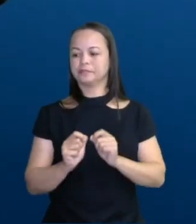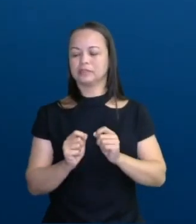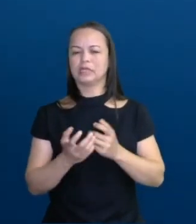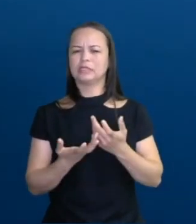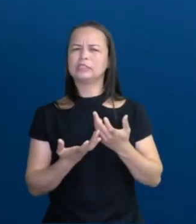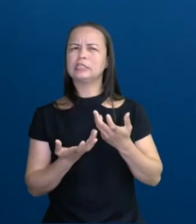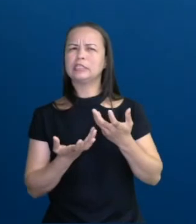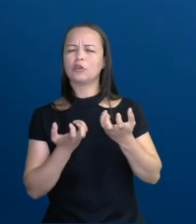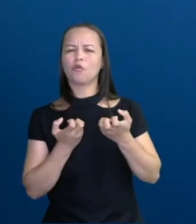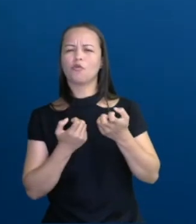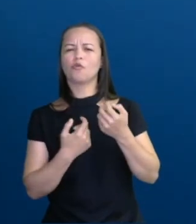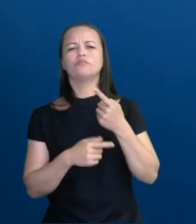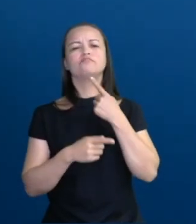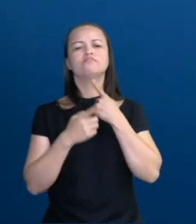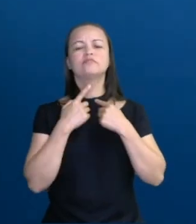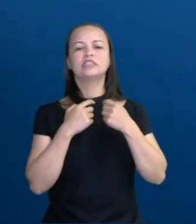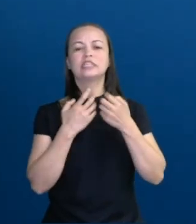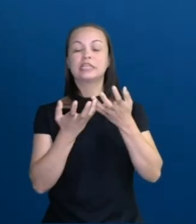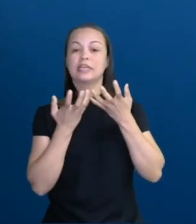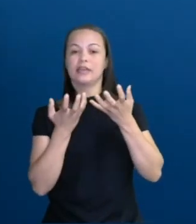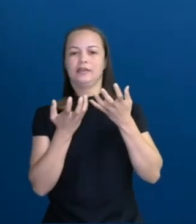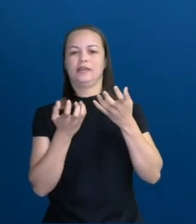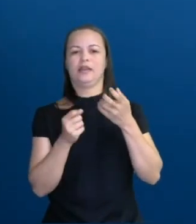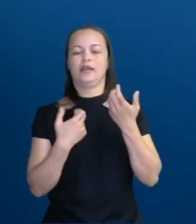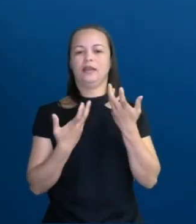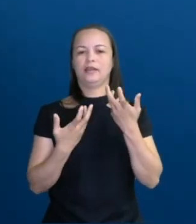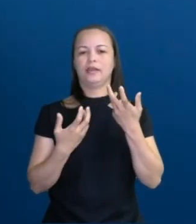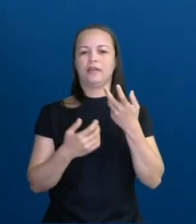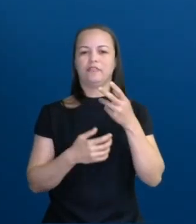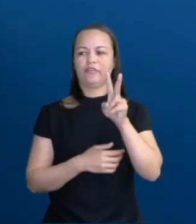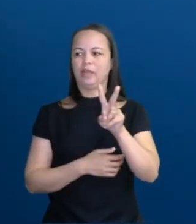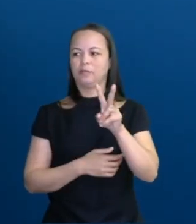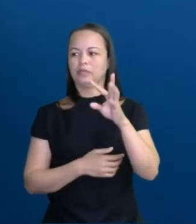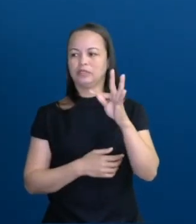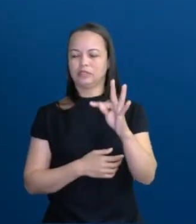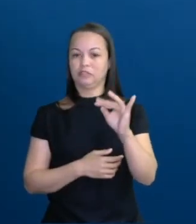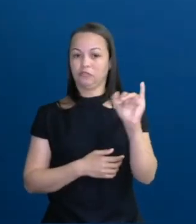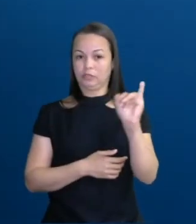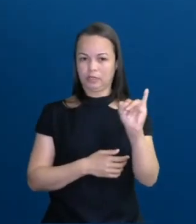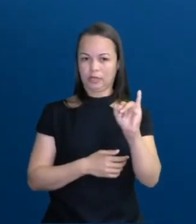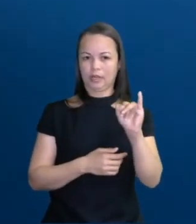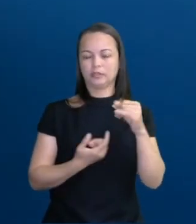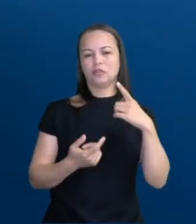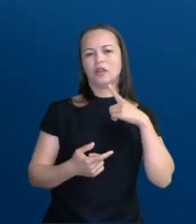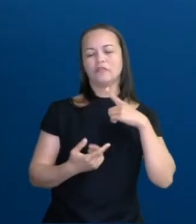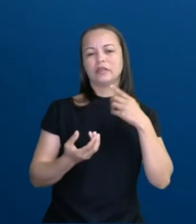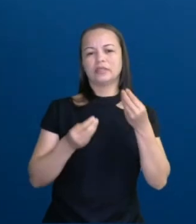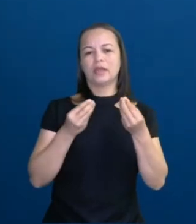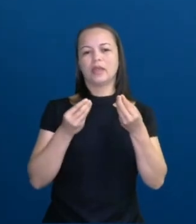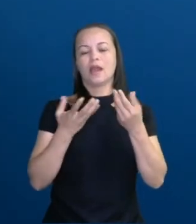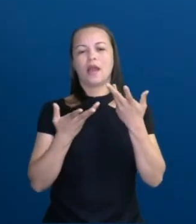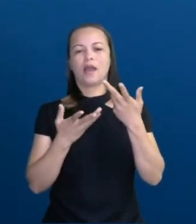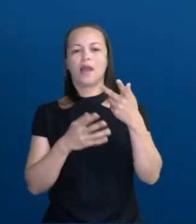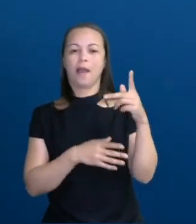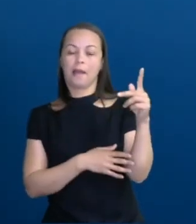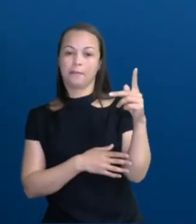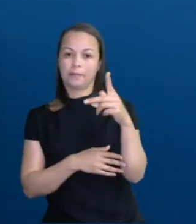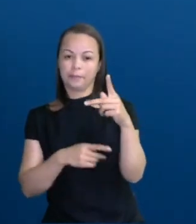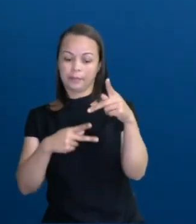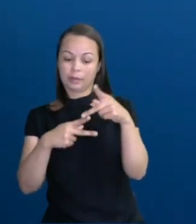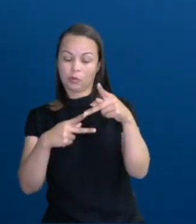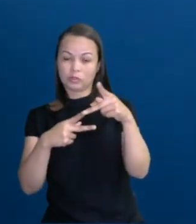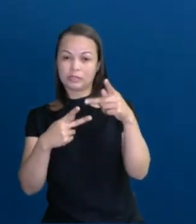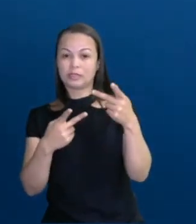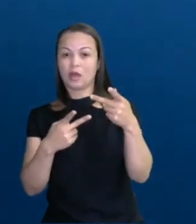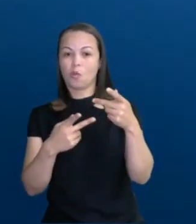querer algo ele é transitivo indireto então ó após ele tem que aparecer a preposição a Então como não